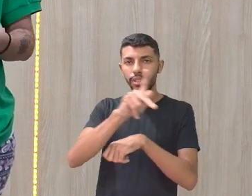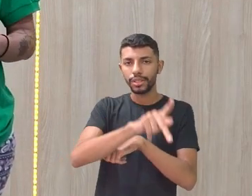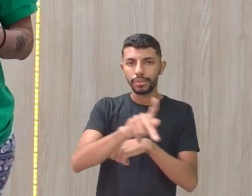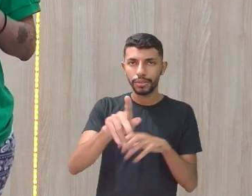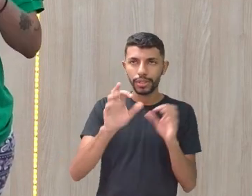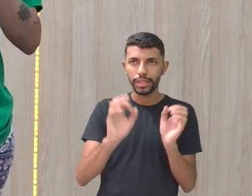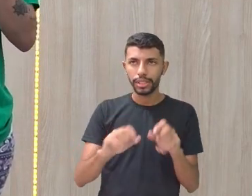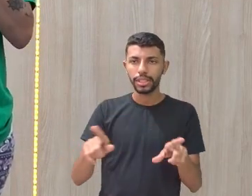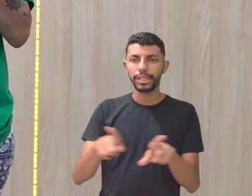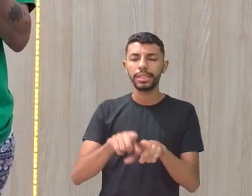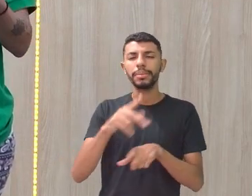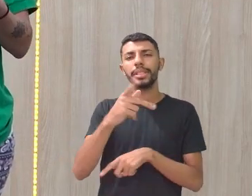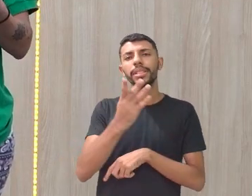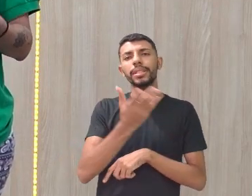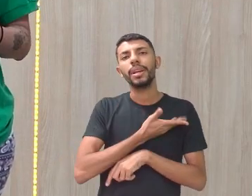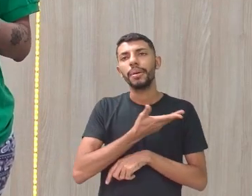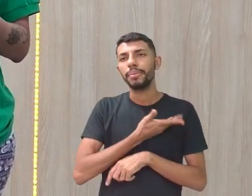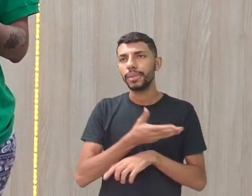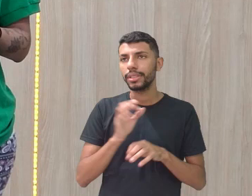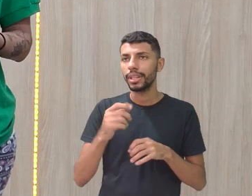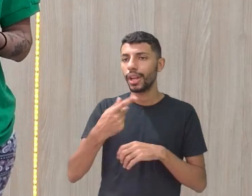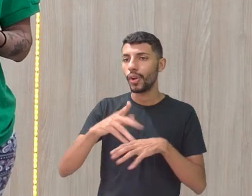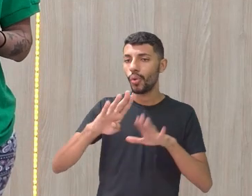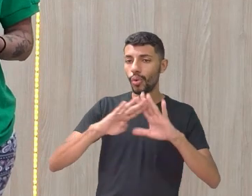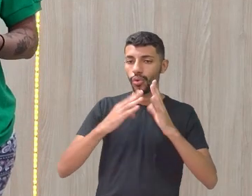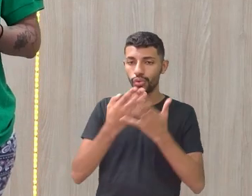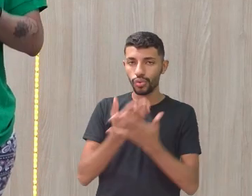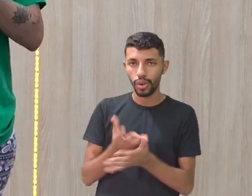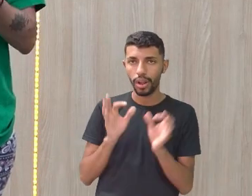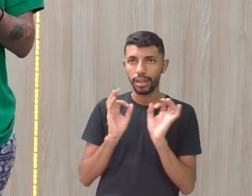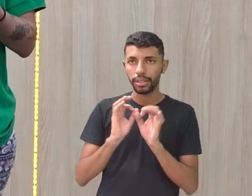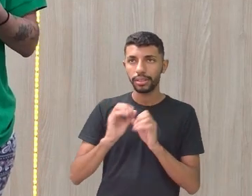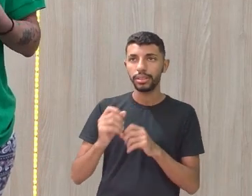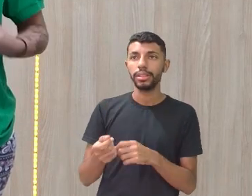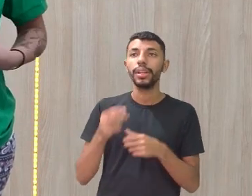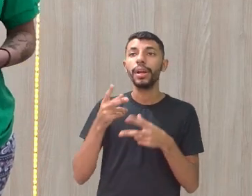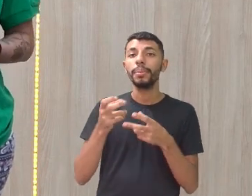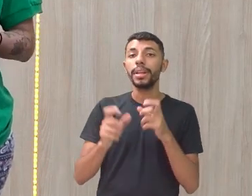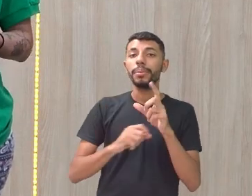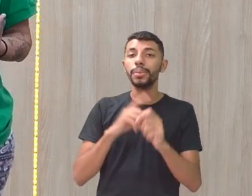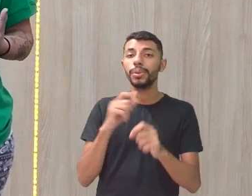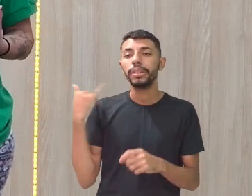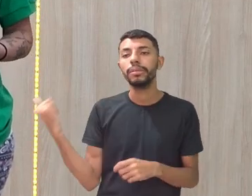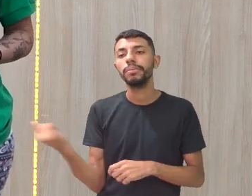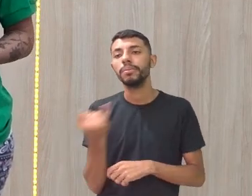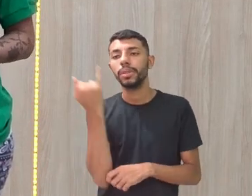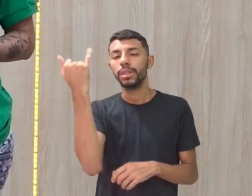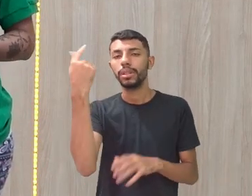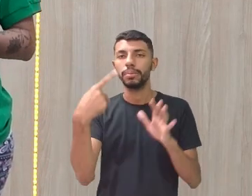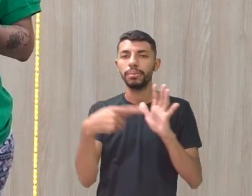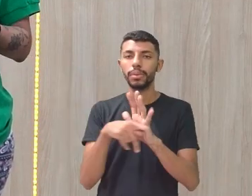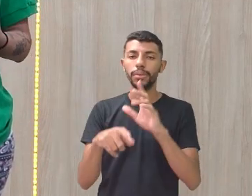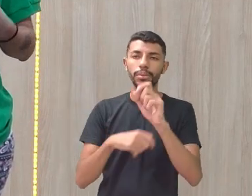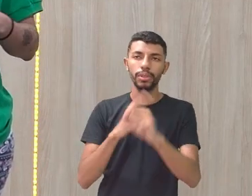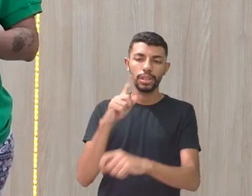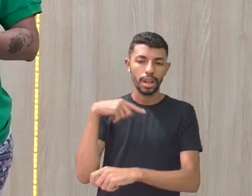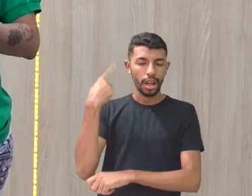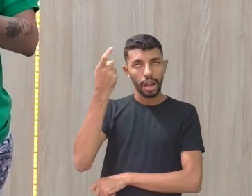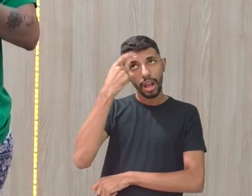professores, com os seus colegas, na sua escola aí, e vejam, né, a importância da gente